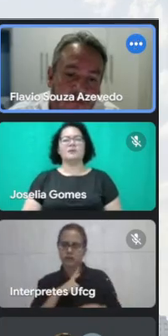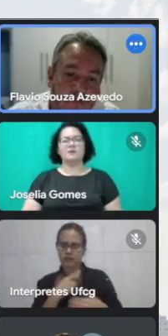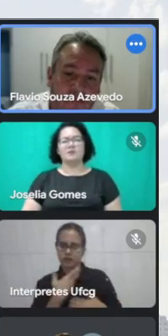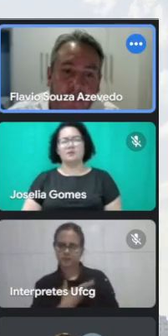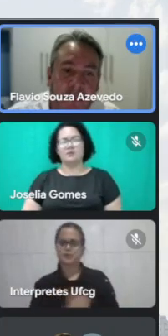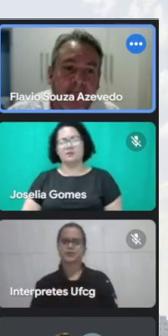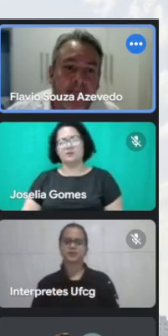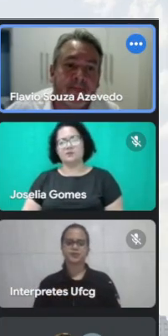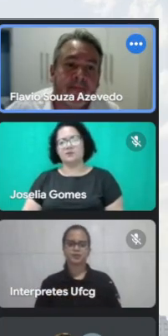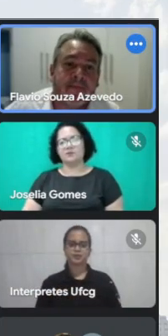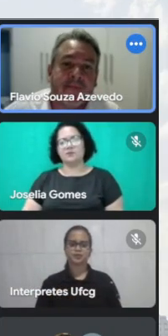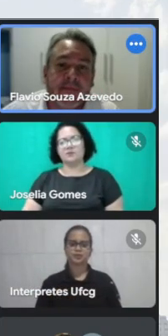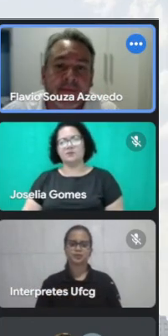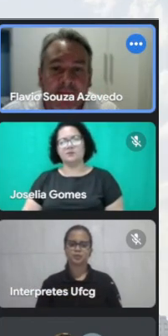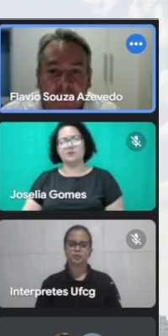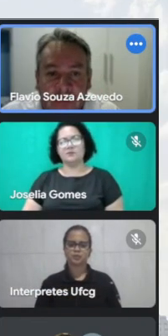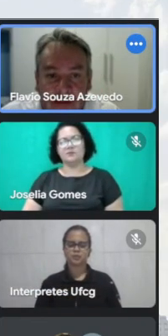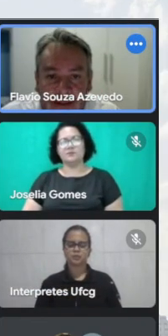macrófitas.